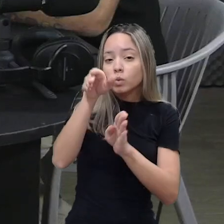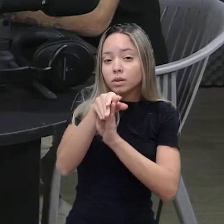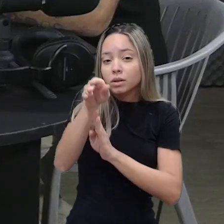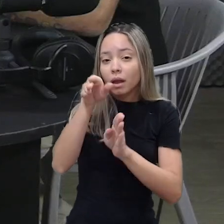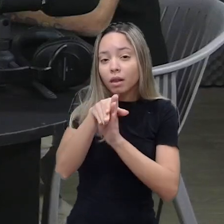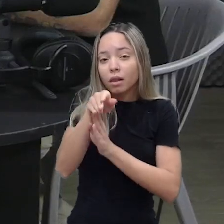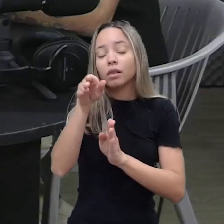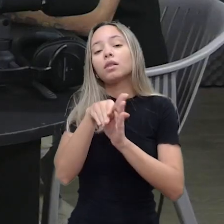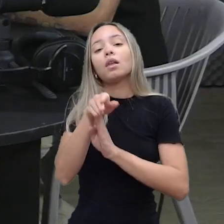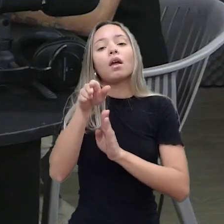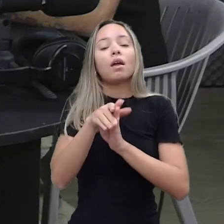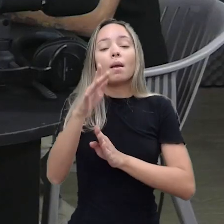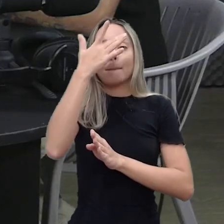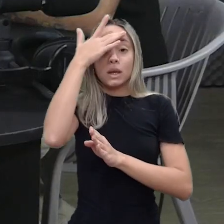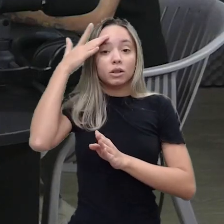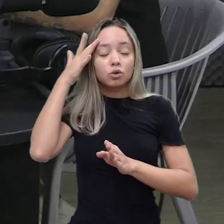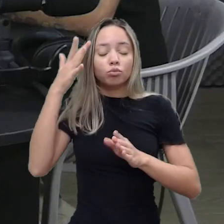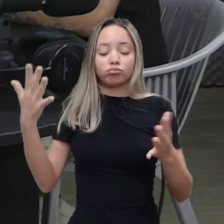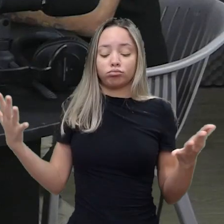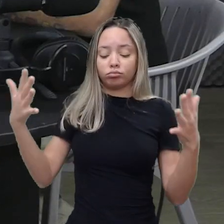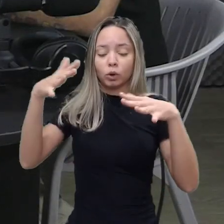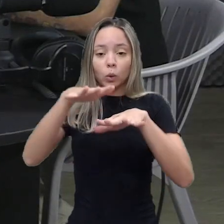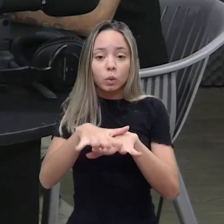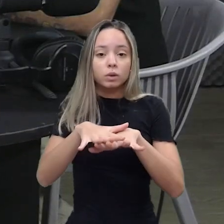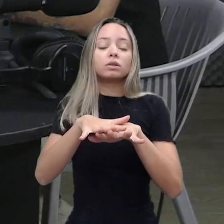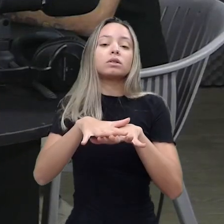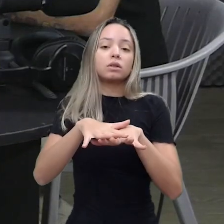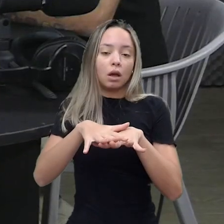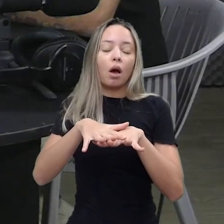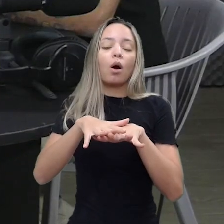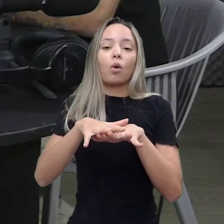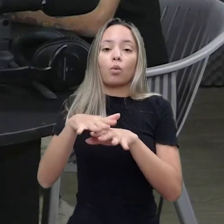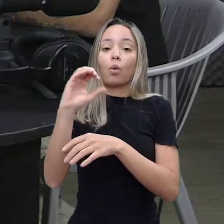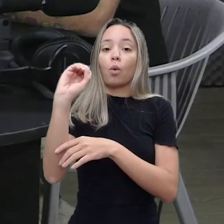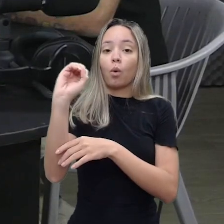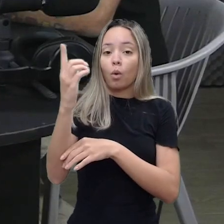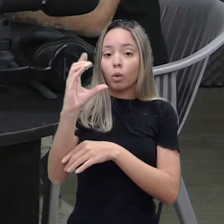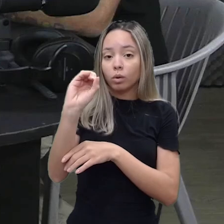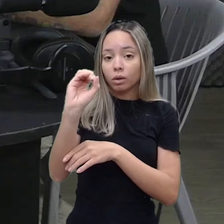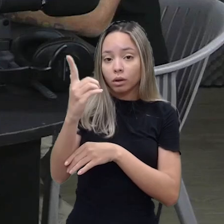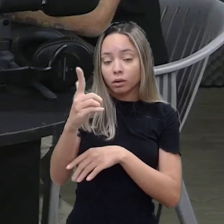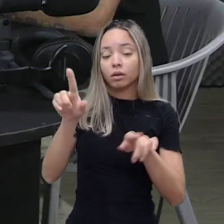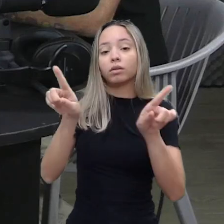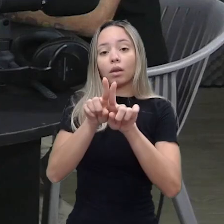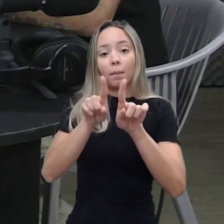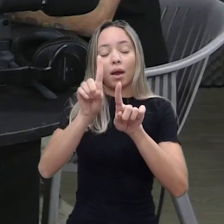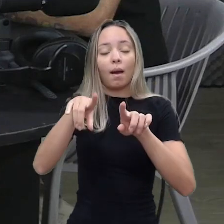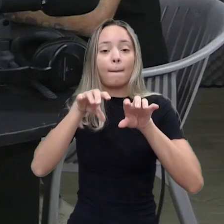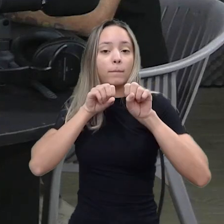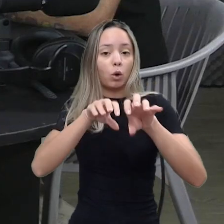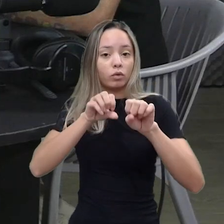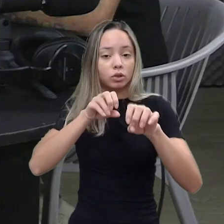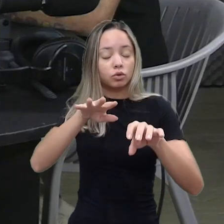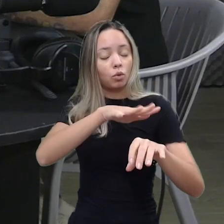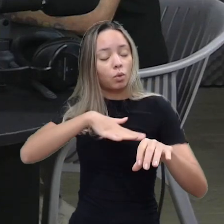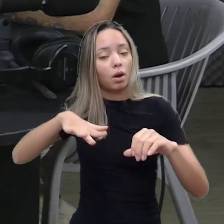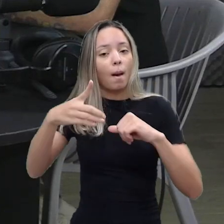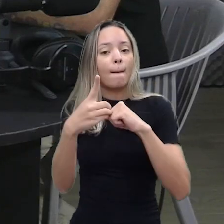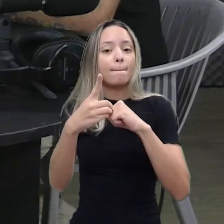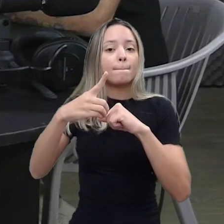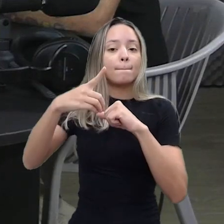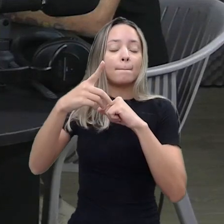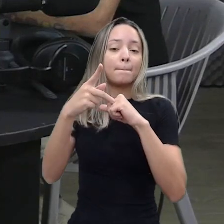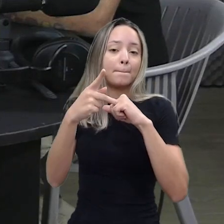de Olinda. E leciona no curso de Pedagogia EAD da Faculdade Grau e em cursos de pós-graduação do Grupo C Educacional. É mãe